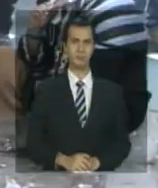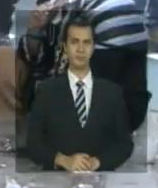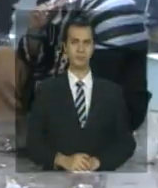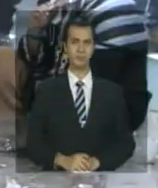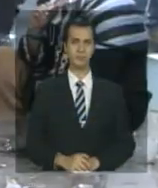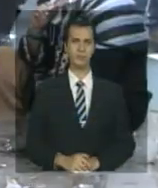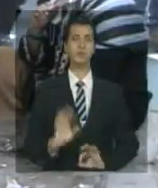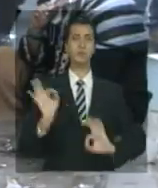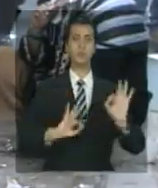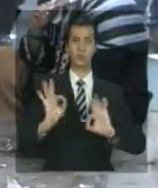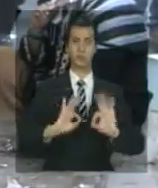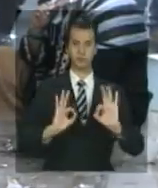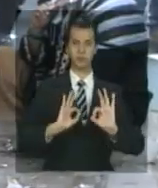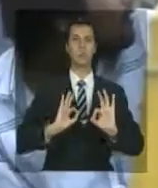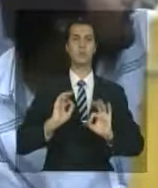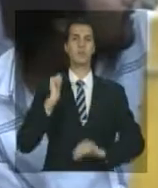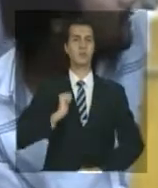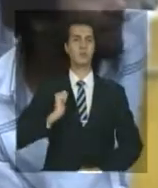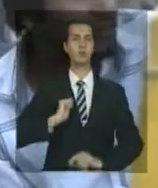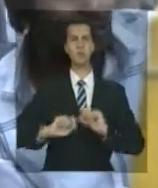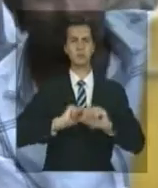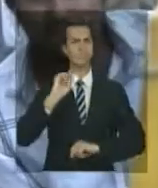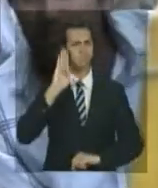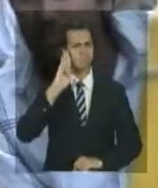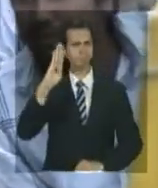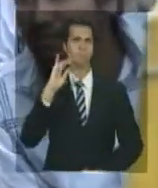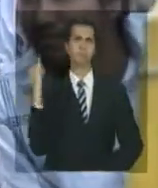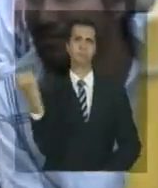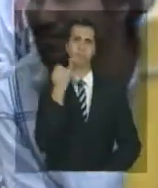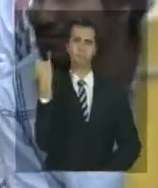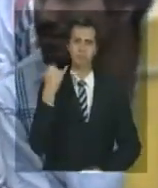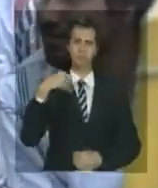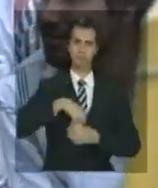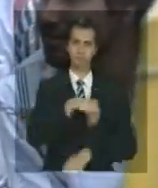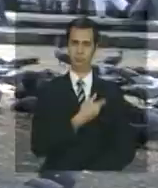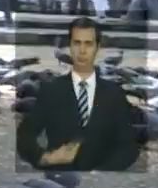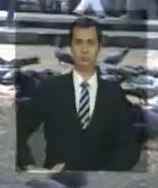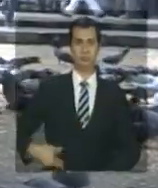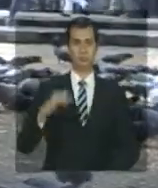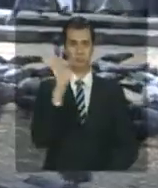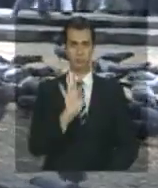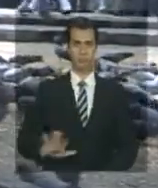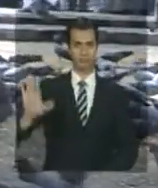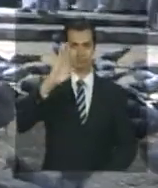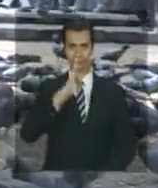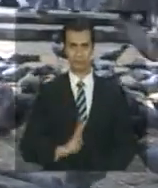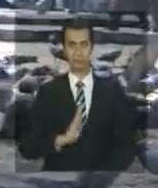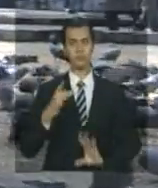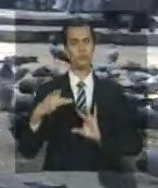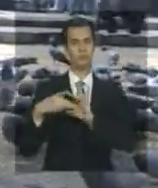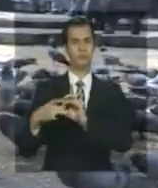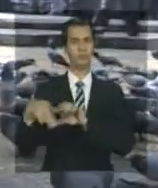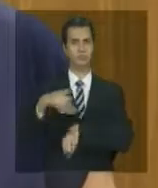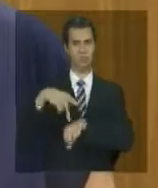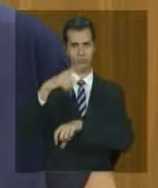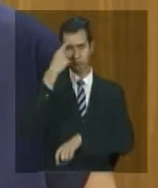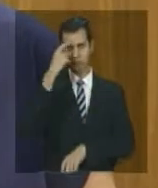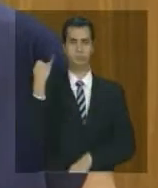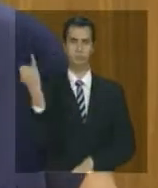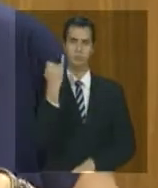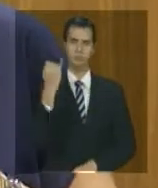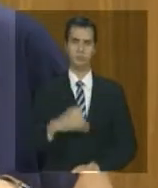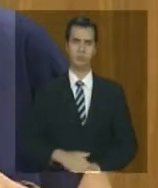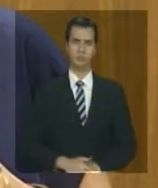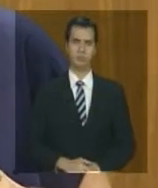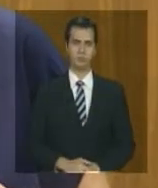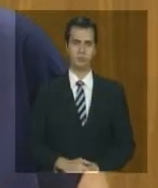O programa Ciências Sem Fronteiras é prioritário para o governo brasileiro e a parceria com a Índia é considerada estratégica. Até o momento